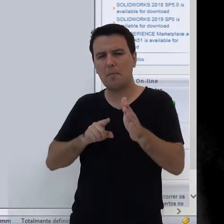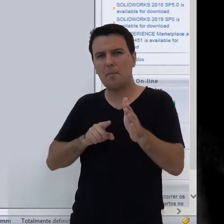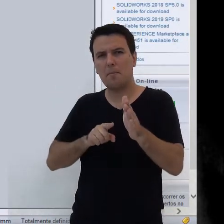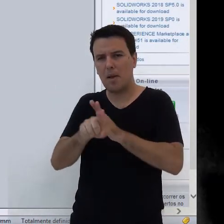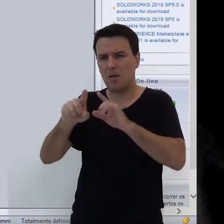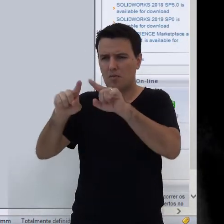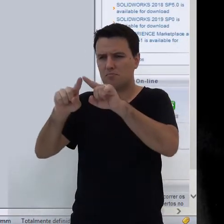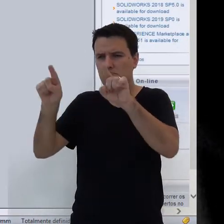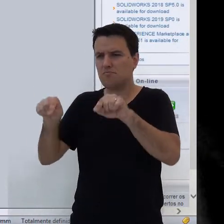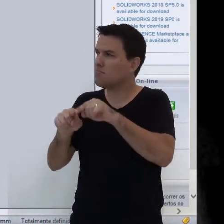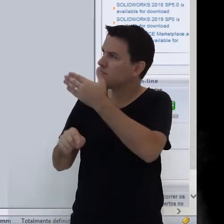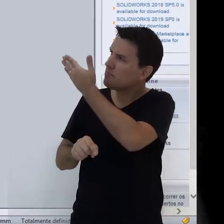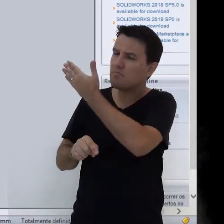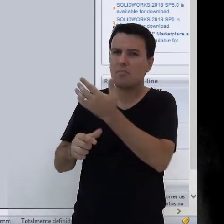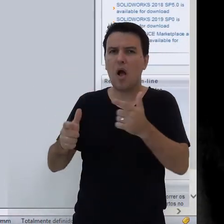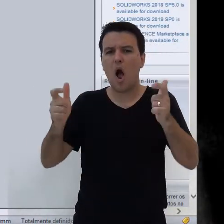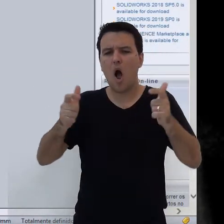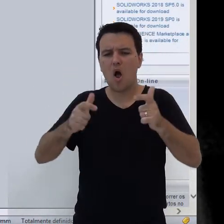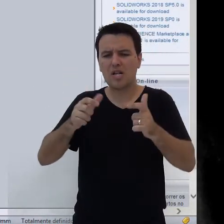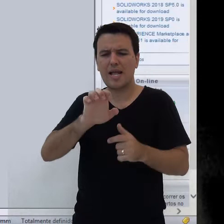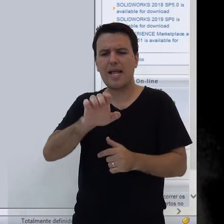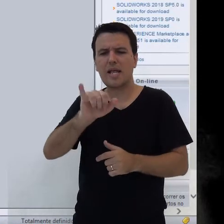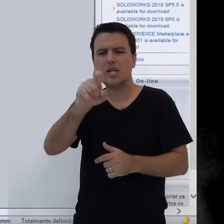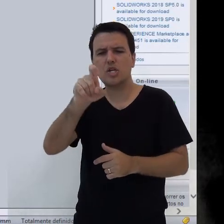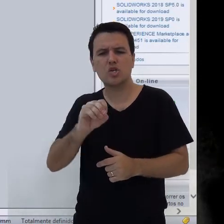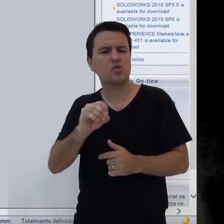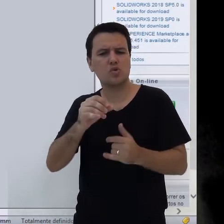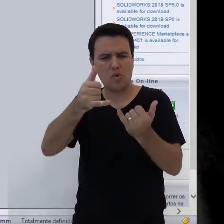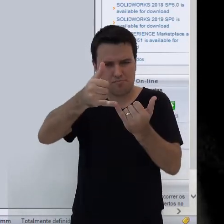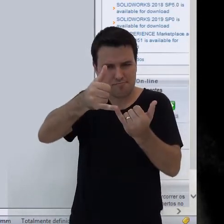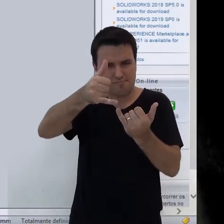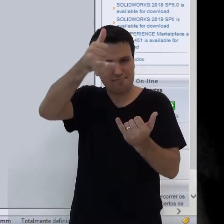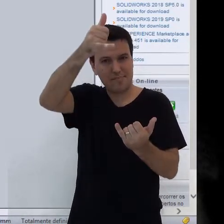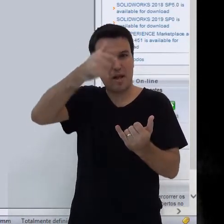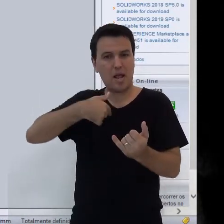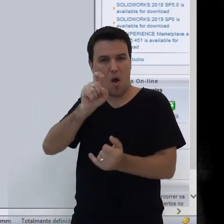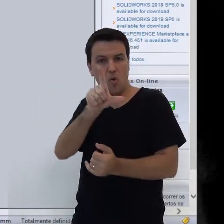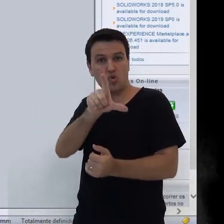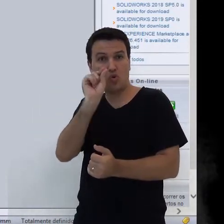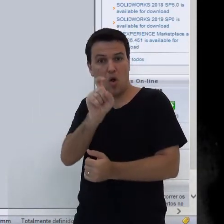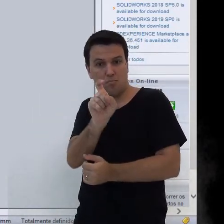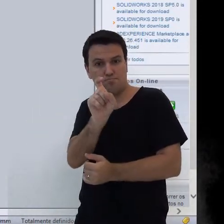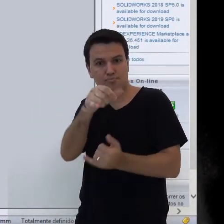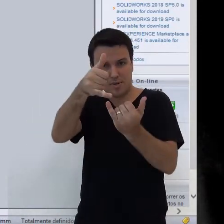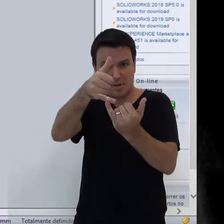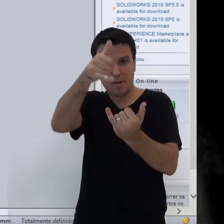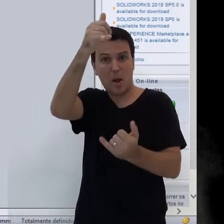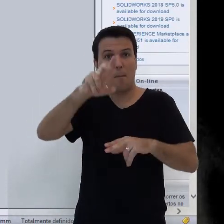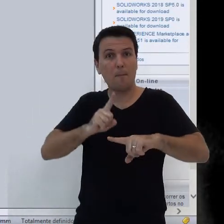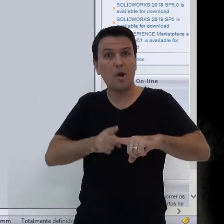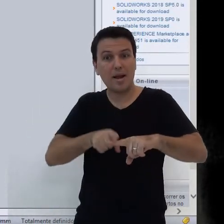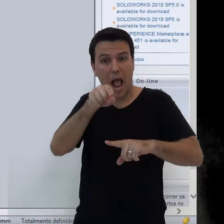pede, nessa primeira caixa, o eixo de revolução. Então é só eu clicar nessa linha em torno da qual eu quero